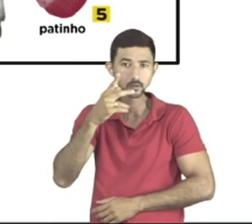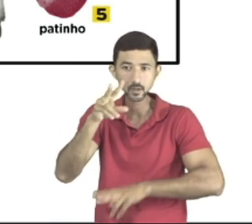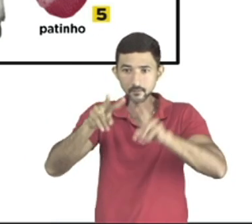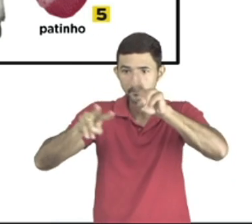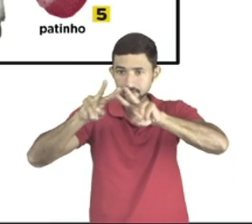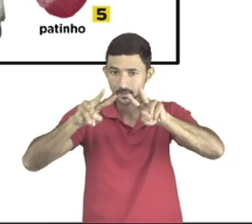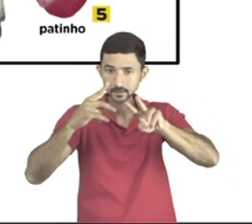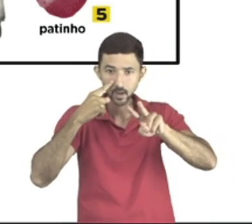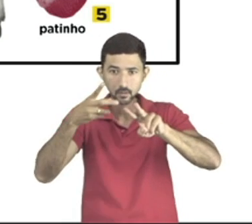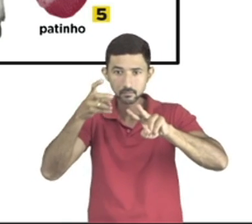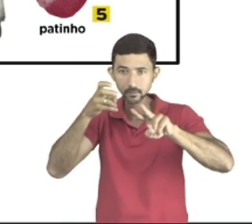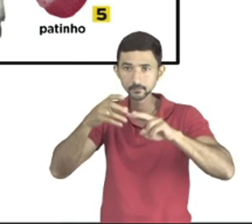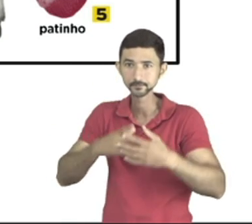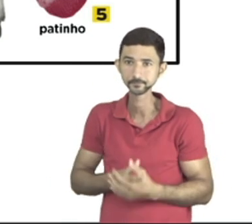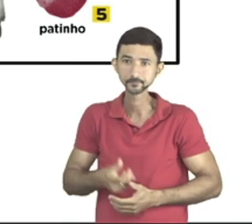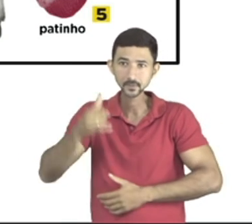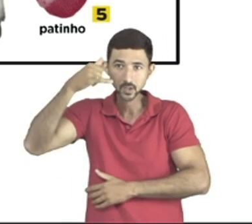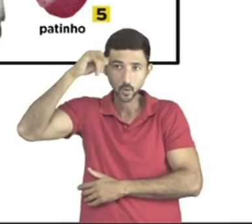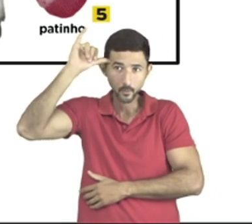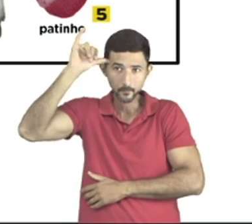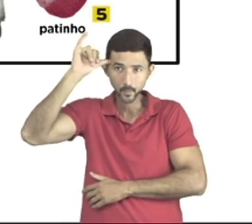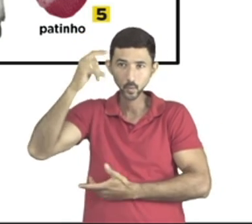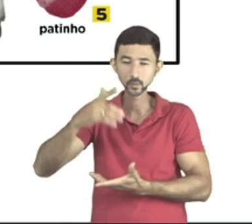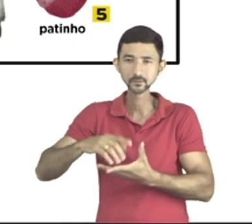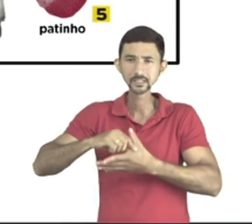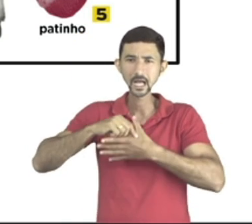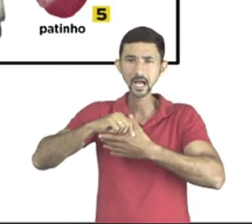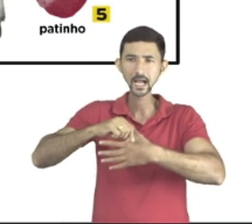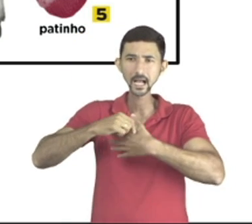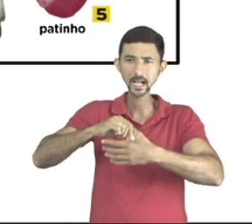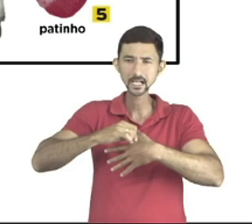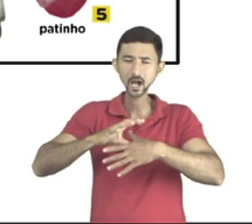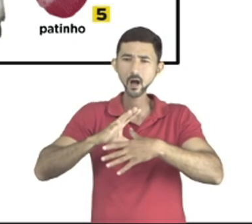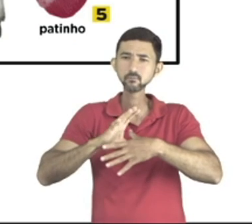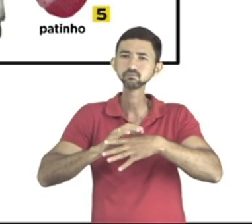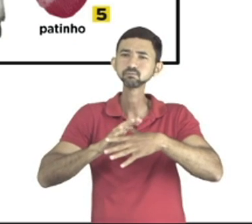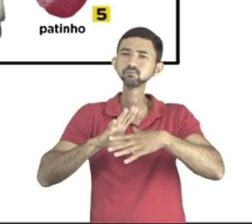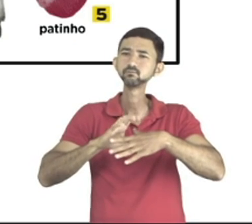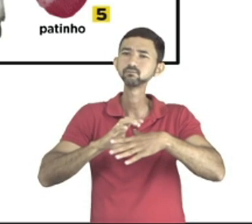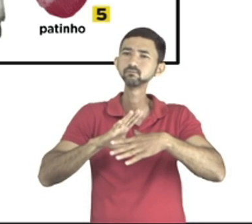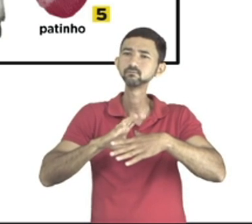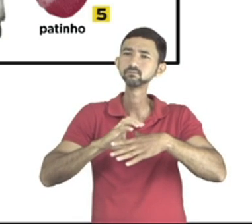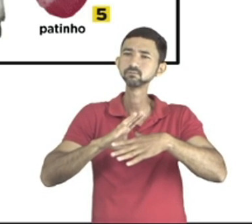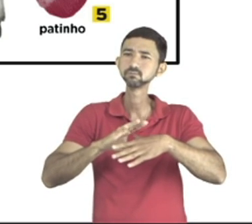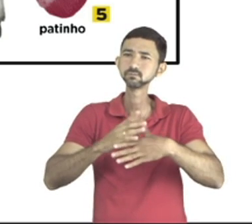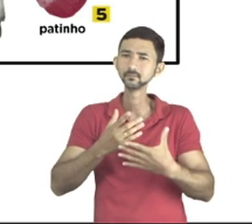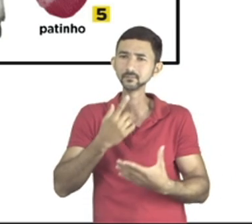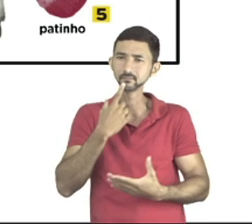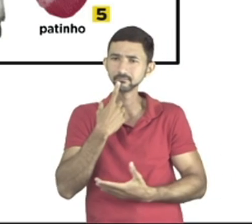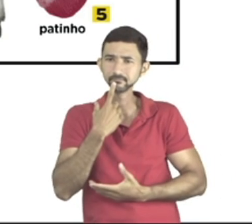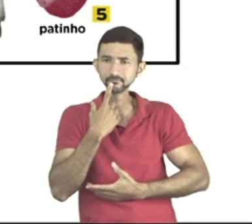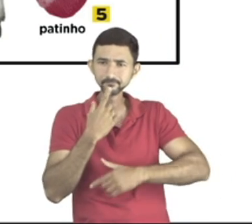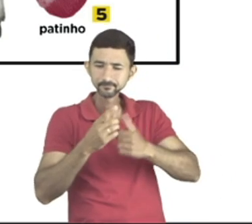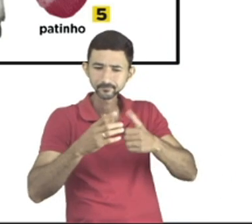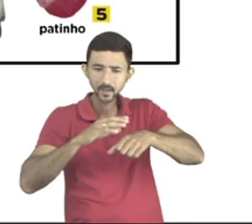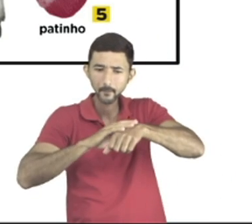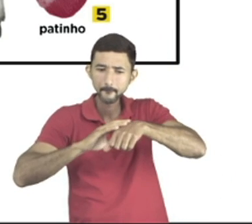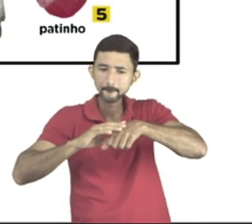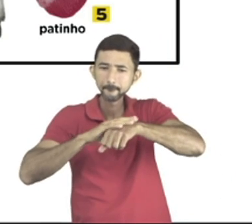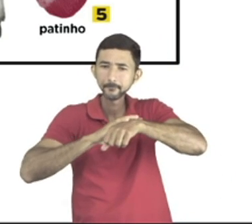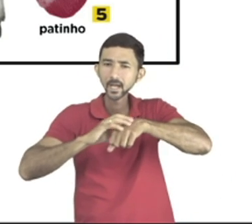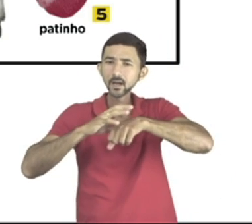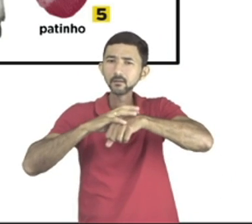Quando a gente olha ali o boi, a gente vê as carnes, a maciez da carne. A maciez da carne, eu trabalho